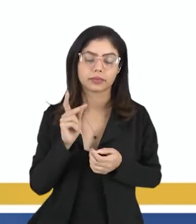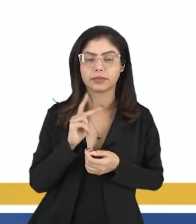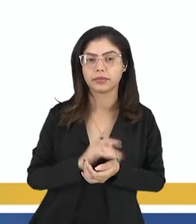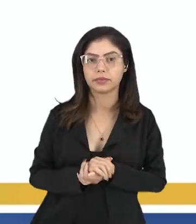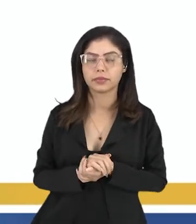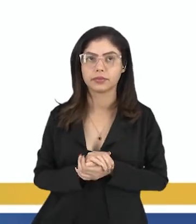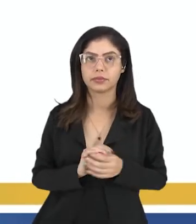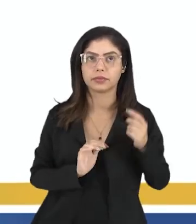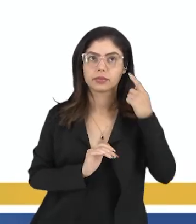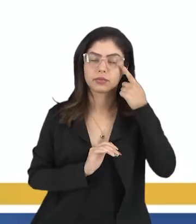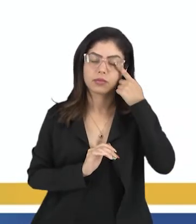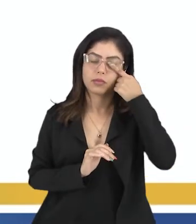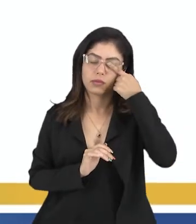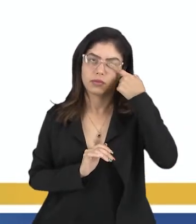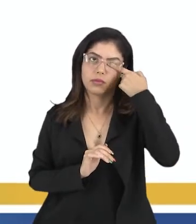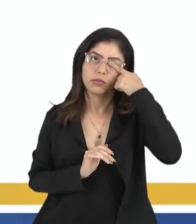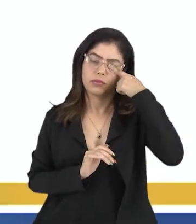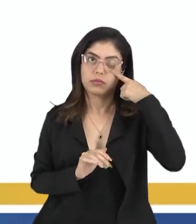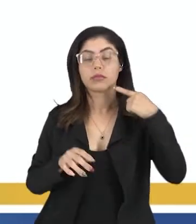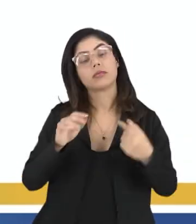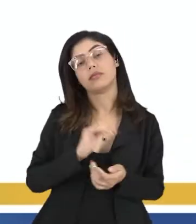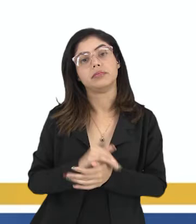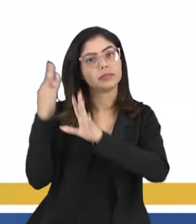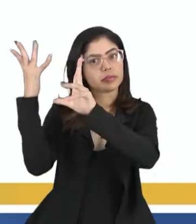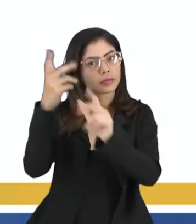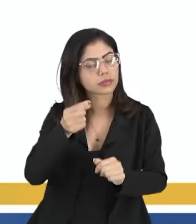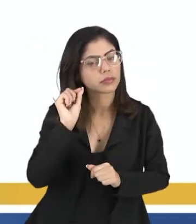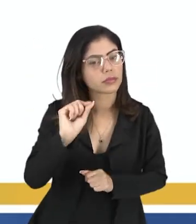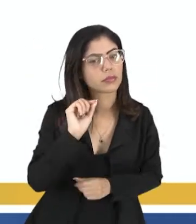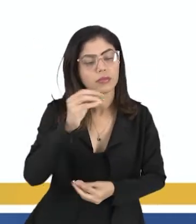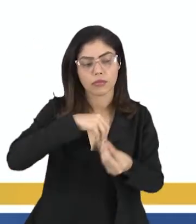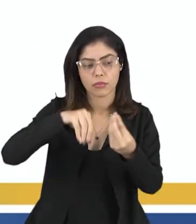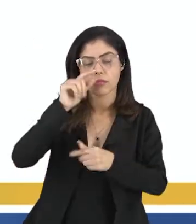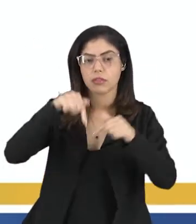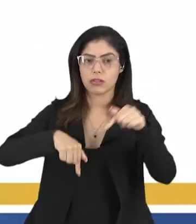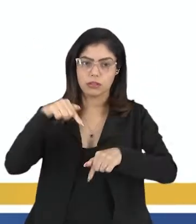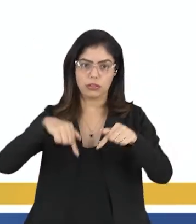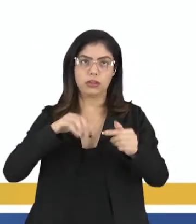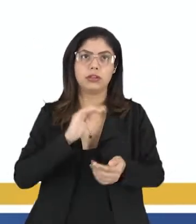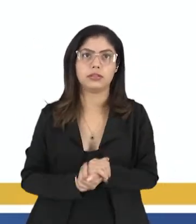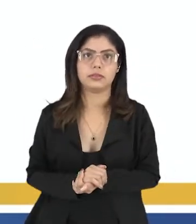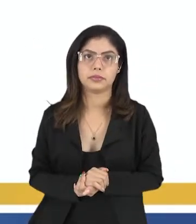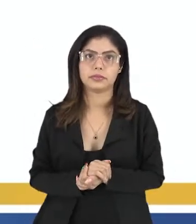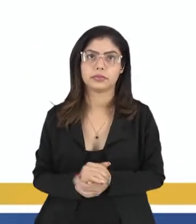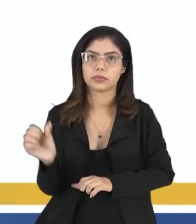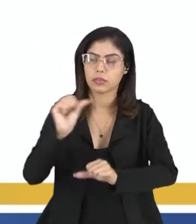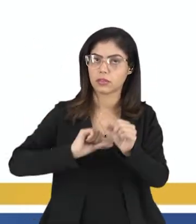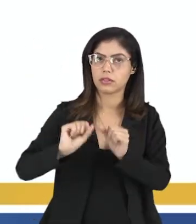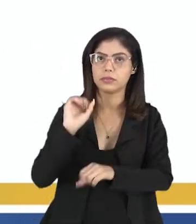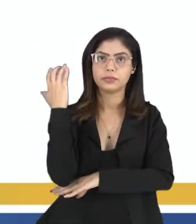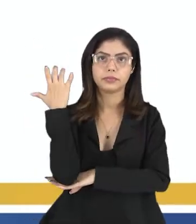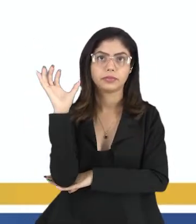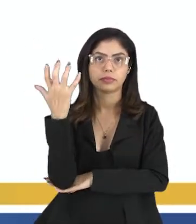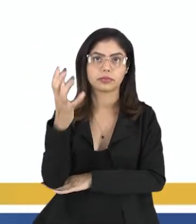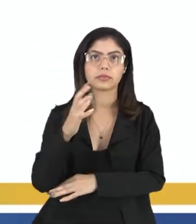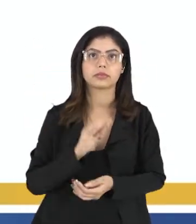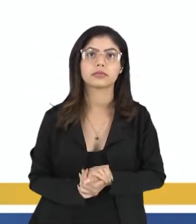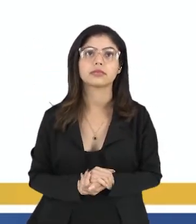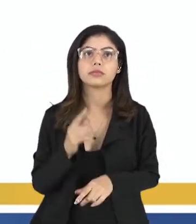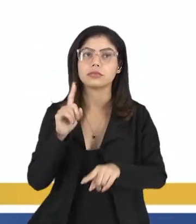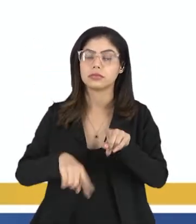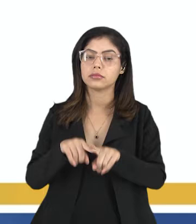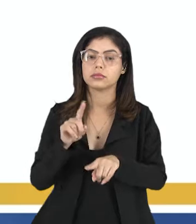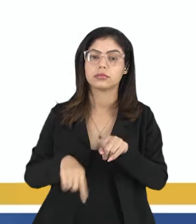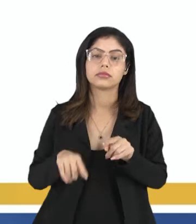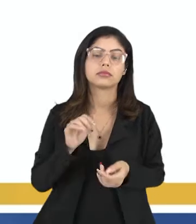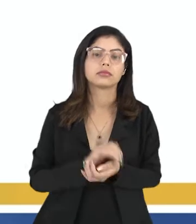ok? Então, vamos lá. Relembrando, o que é uma reação química? Né? É a alteração da natureza da